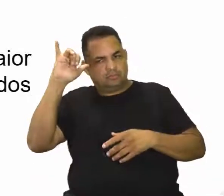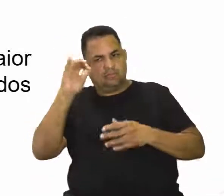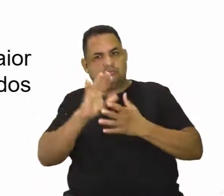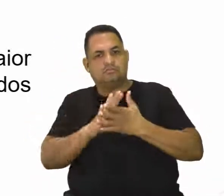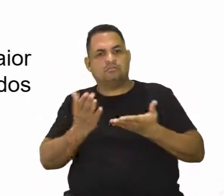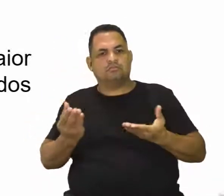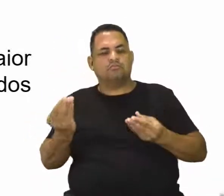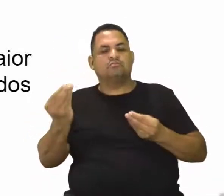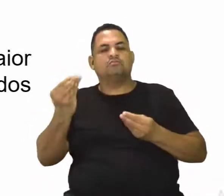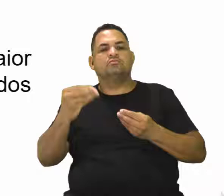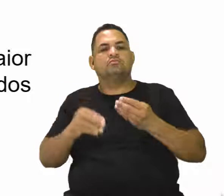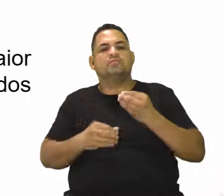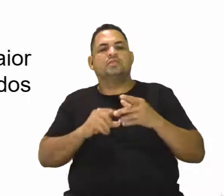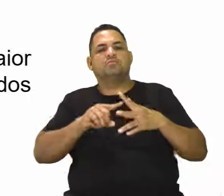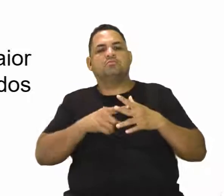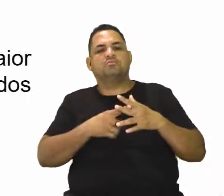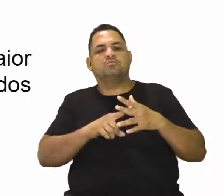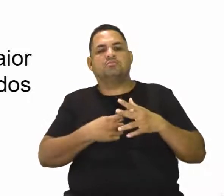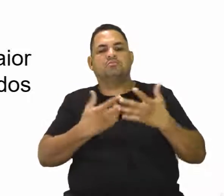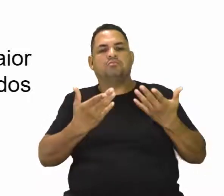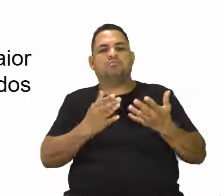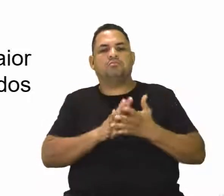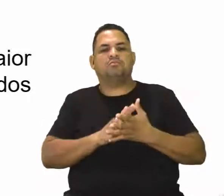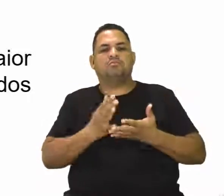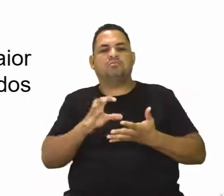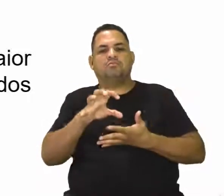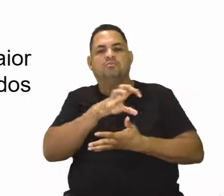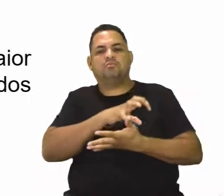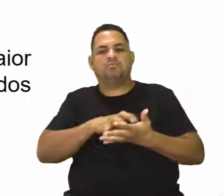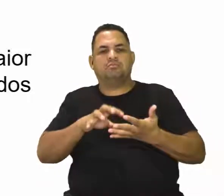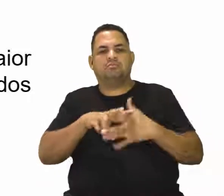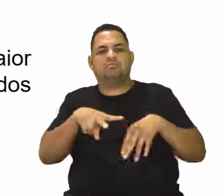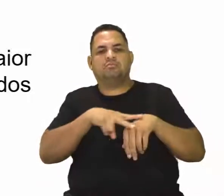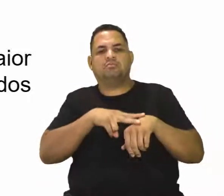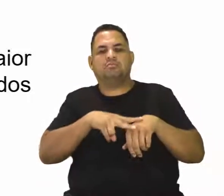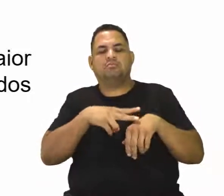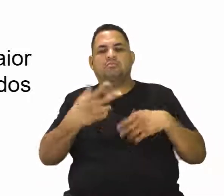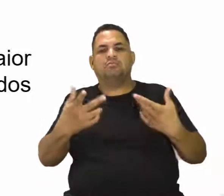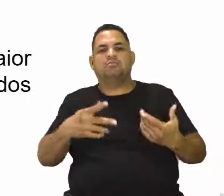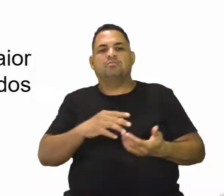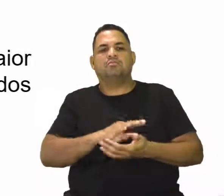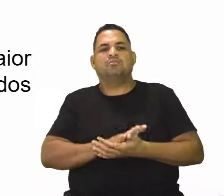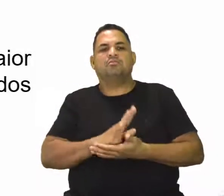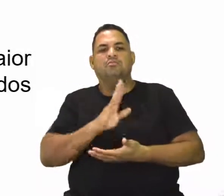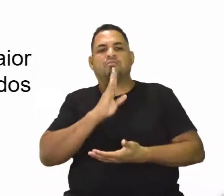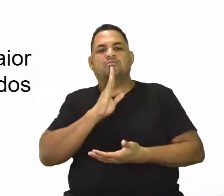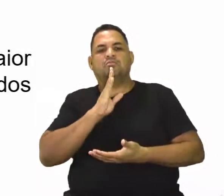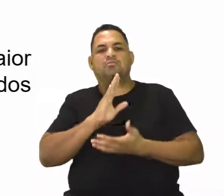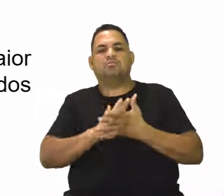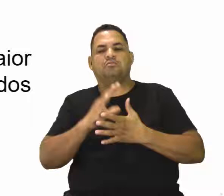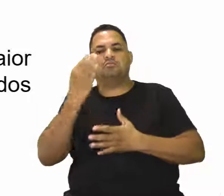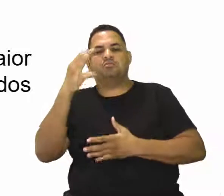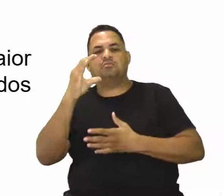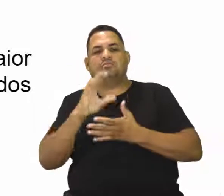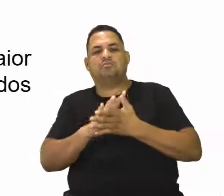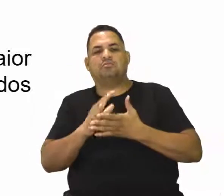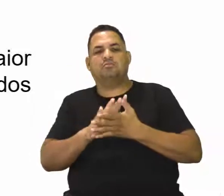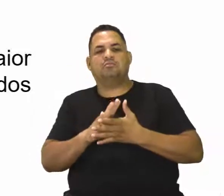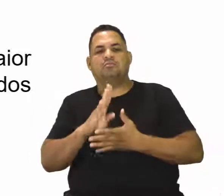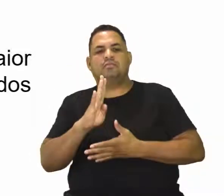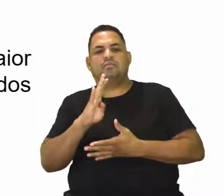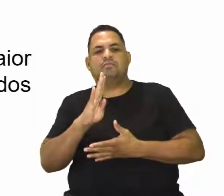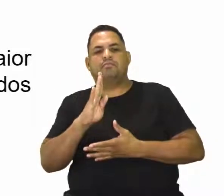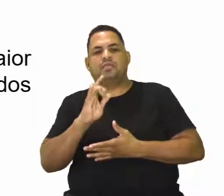incluindo inclusive a mecanização, a chamada Revolução Verde. E conhecimento científico, como